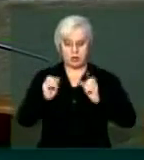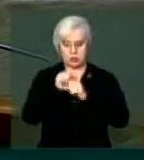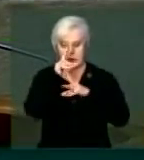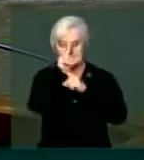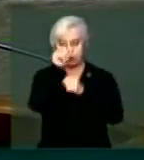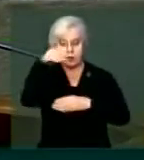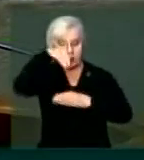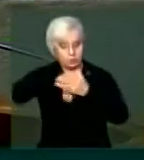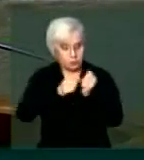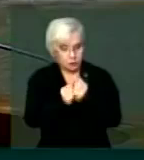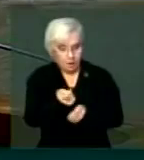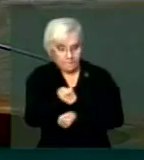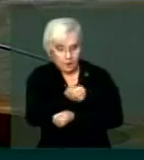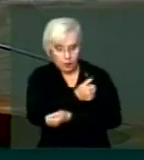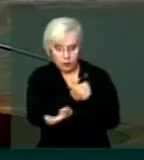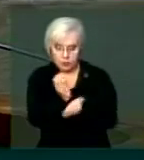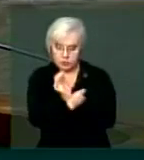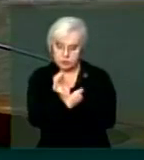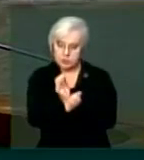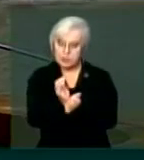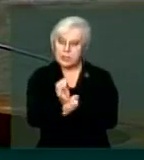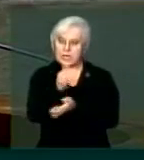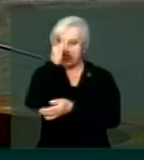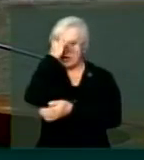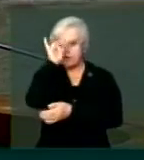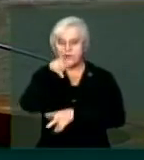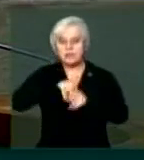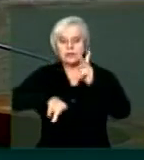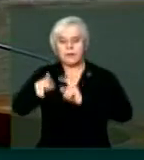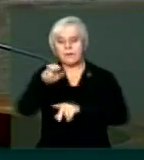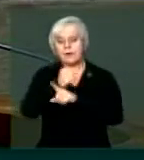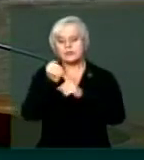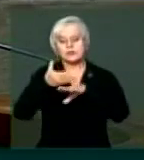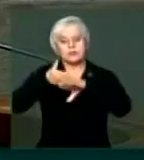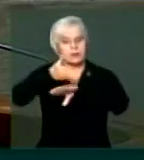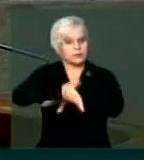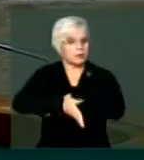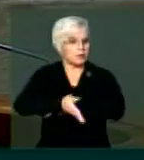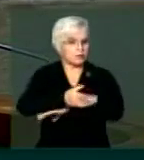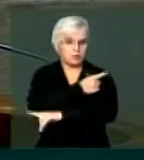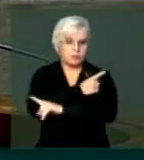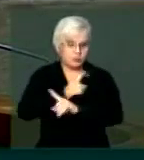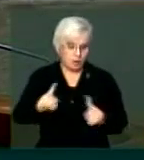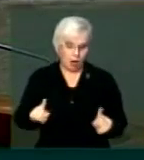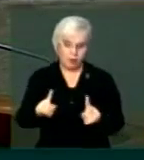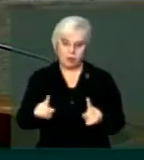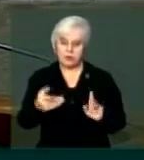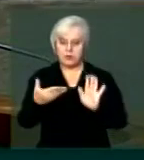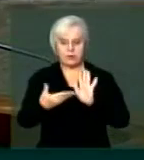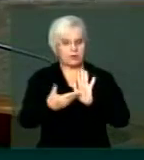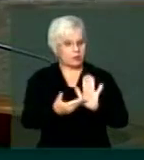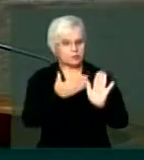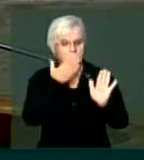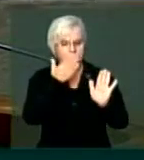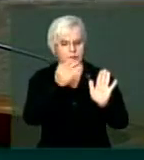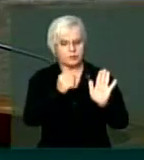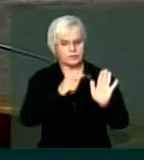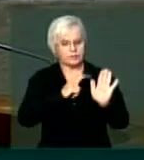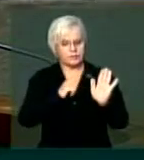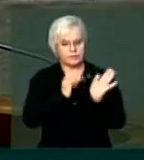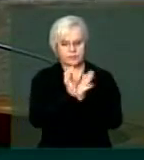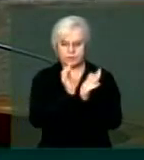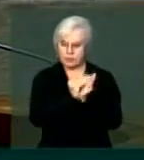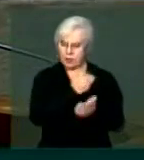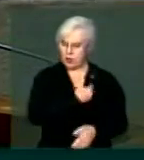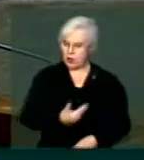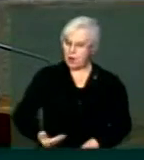poder, esse modelo que evita a participação social e popular, esse modelo que tem, e esses governos